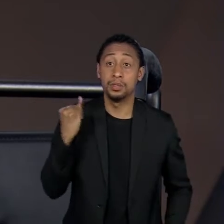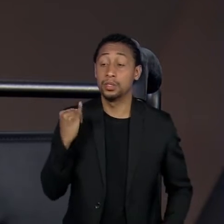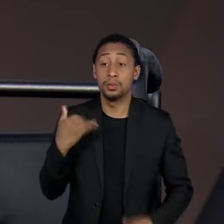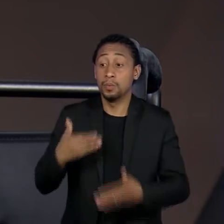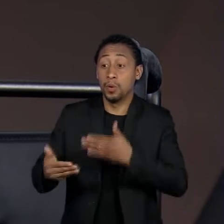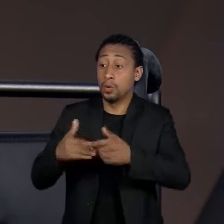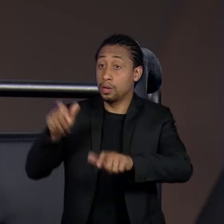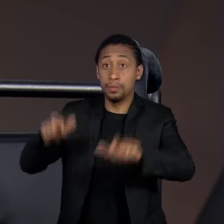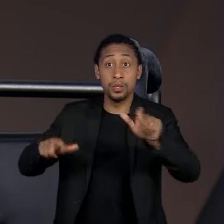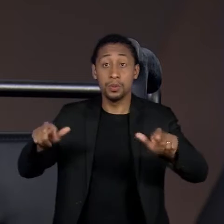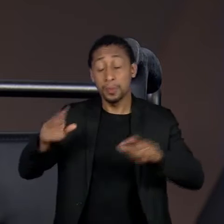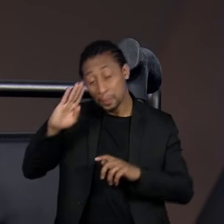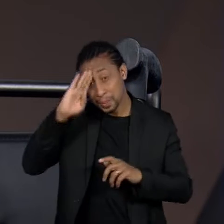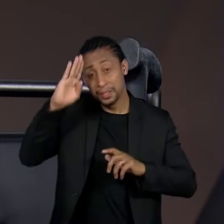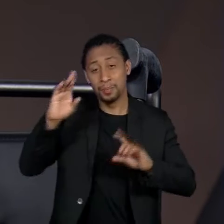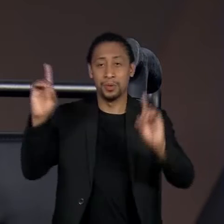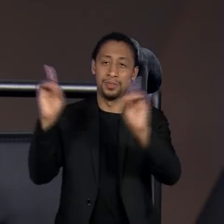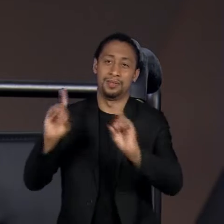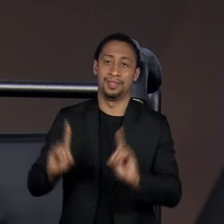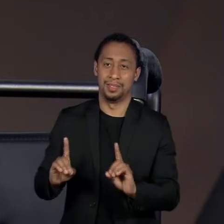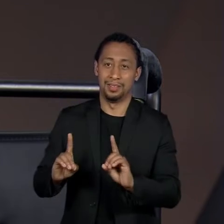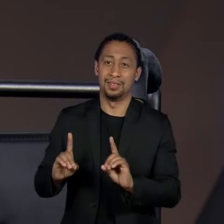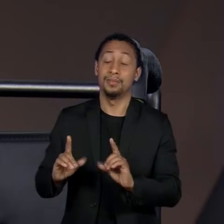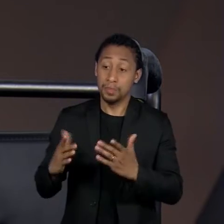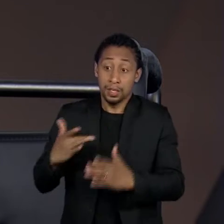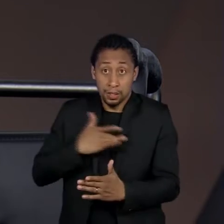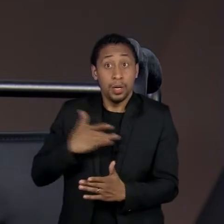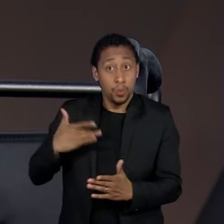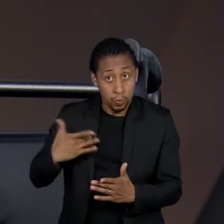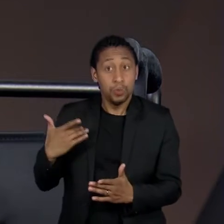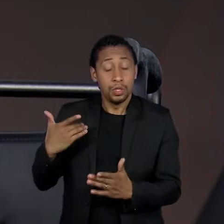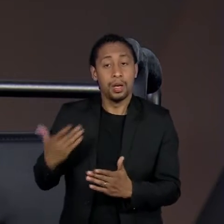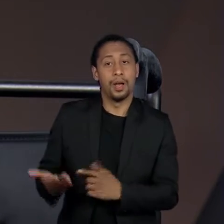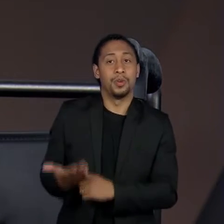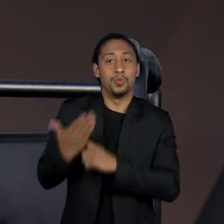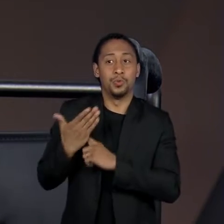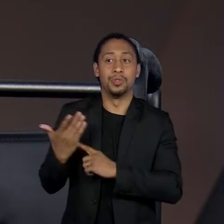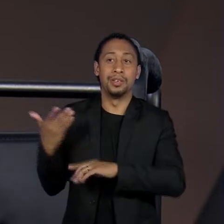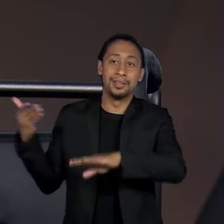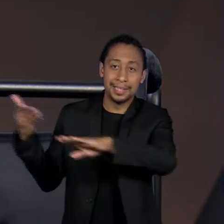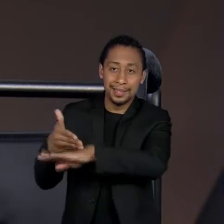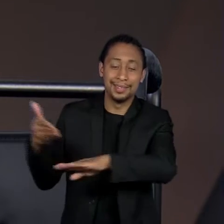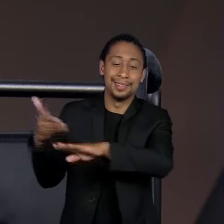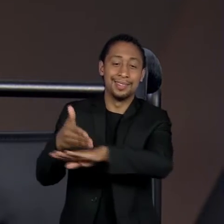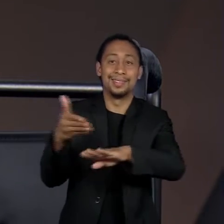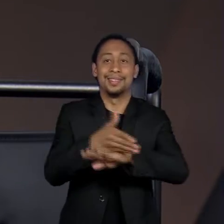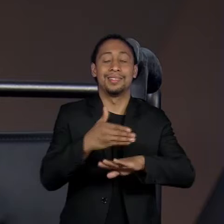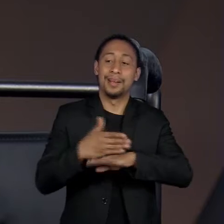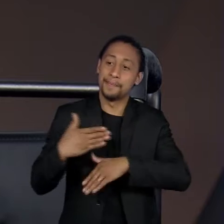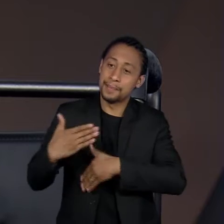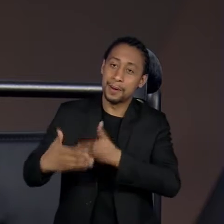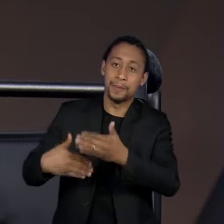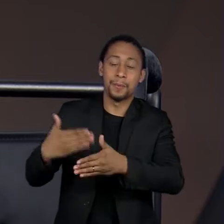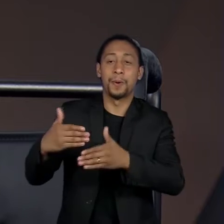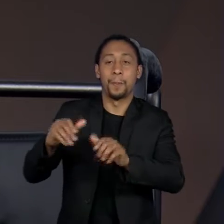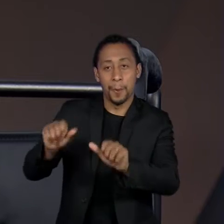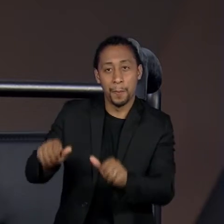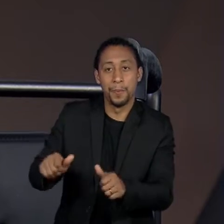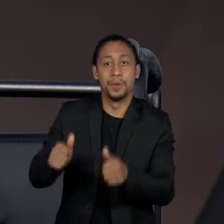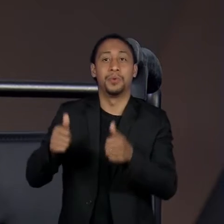uma deficiência, porque é a partir dela que temos acesso a todo o nosso processo de